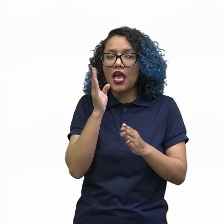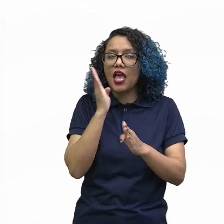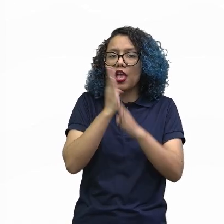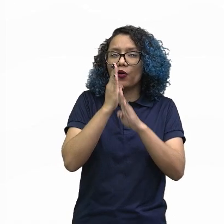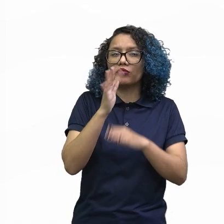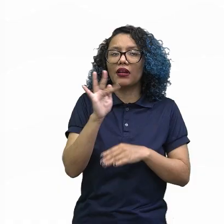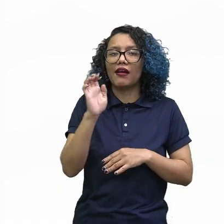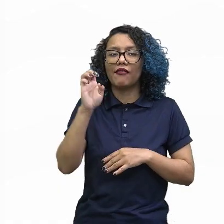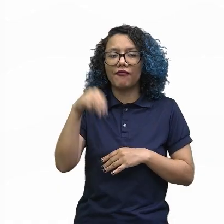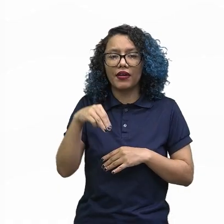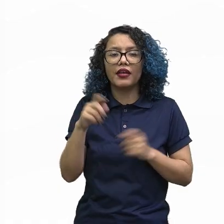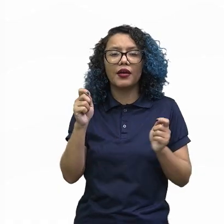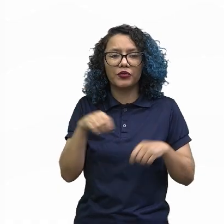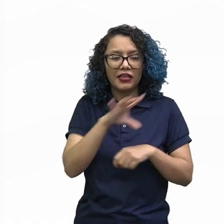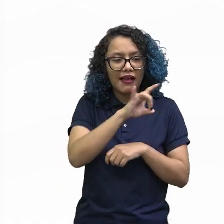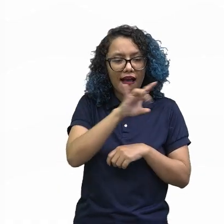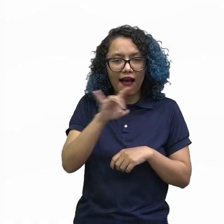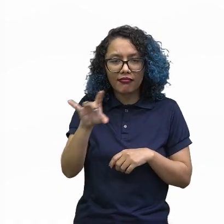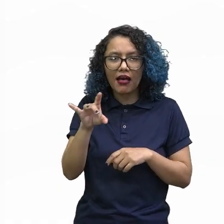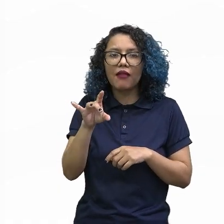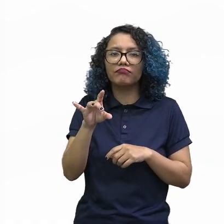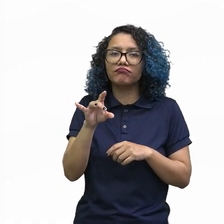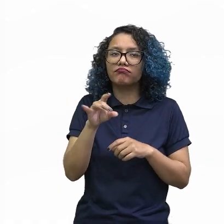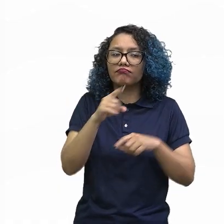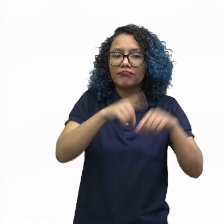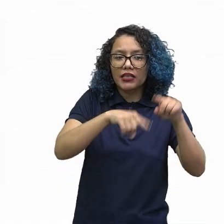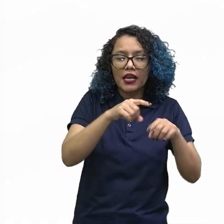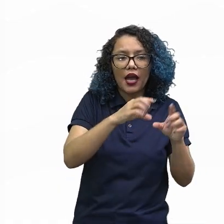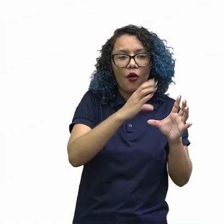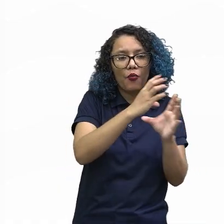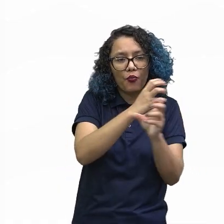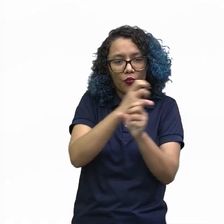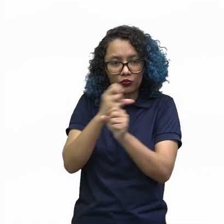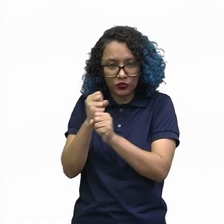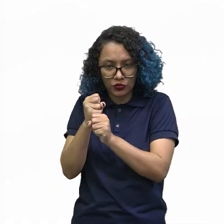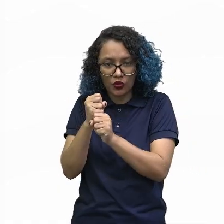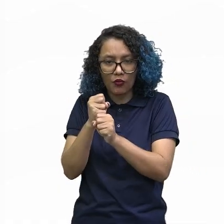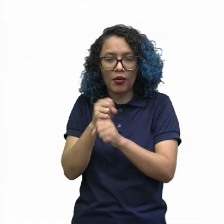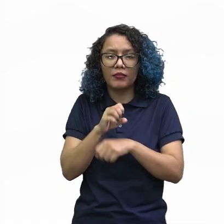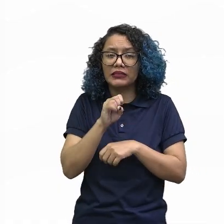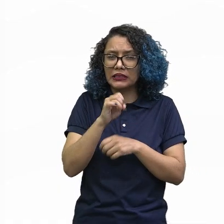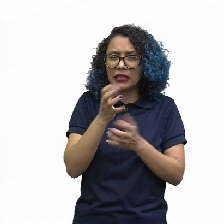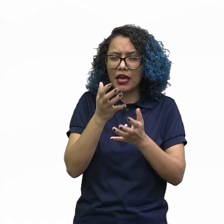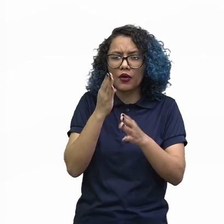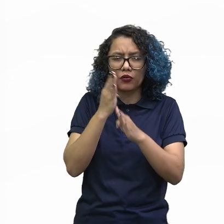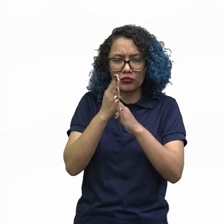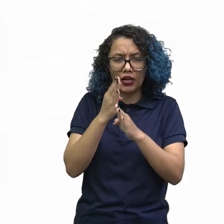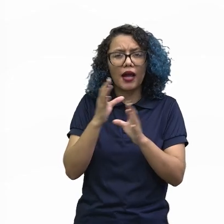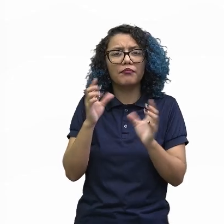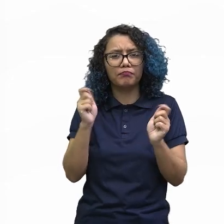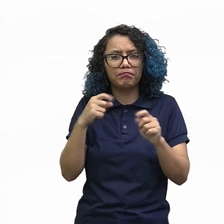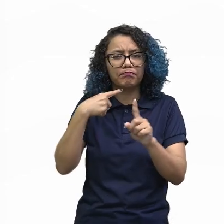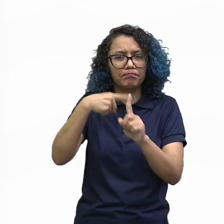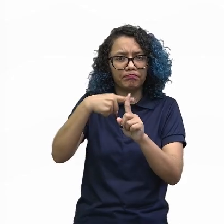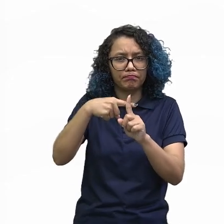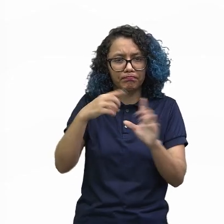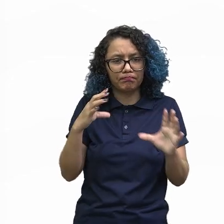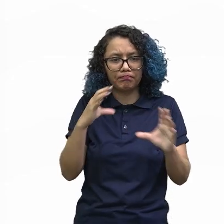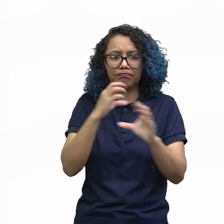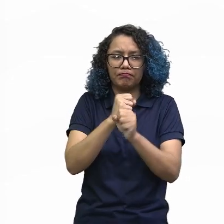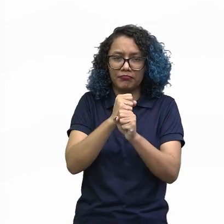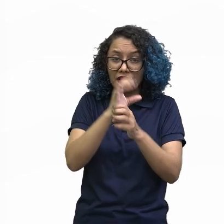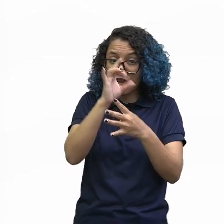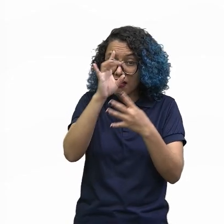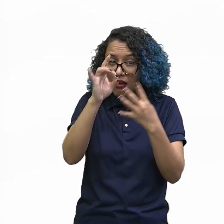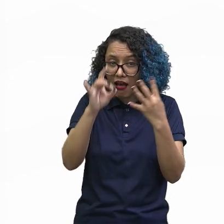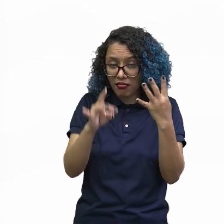eu somo as φs de cada gerador. Quando eu quero encontrar a resistência resultante da associação, eu somo as resistências de cada um dos